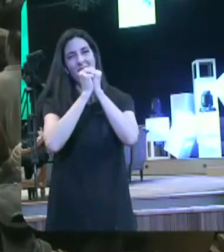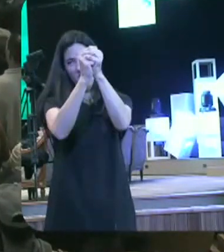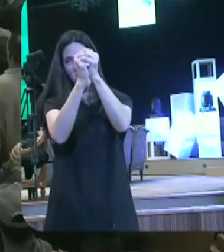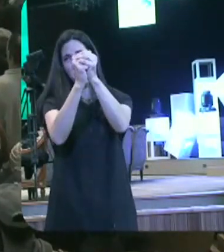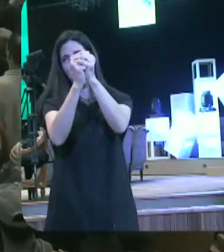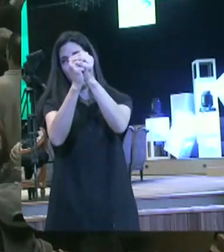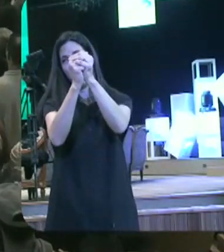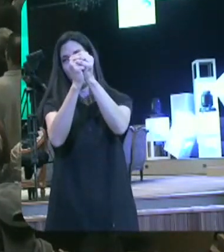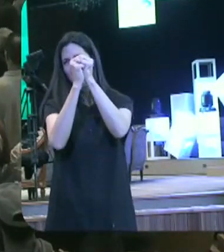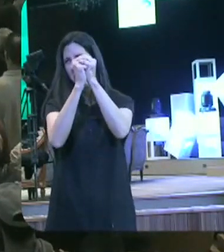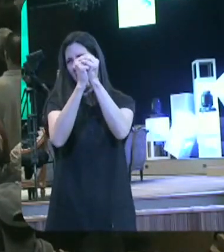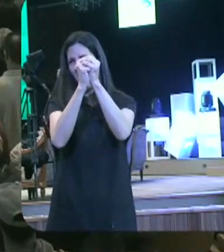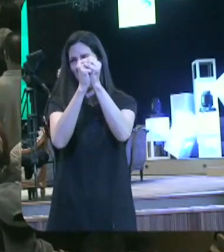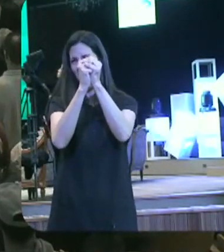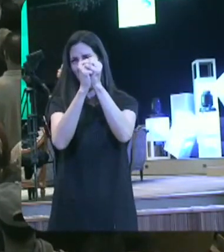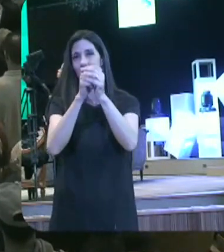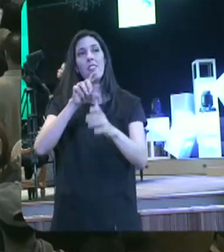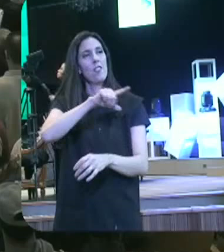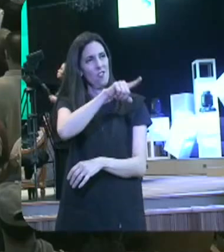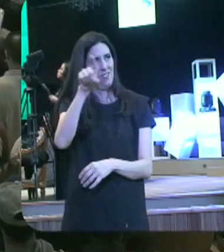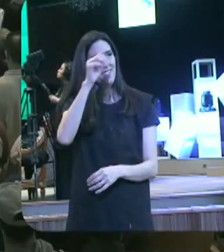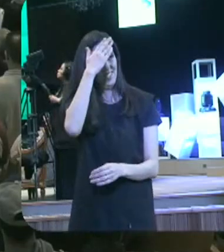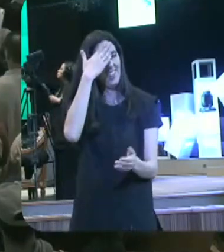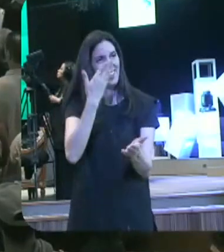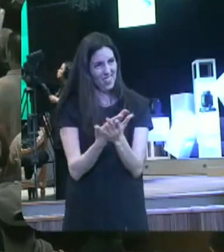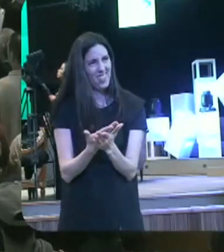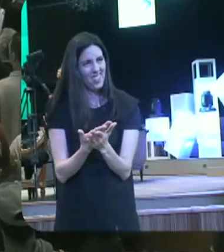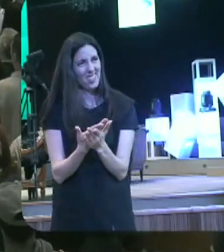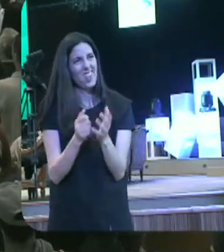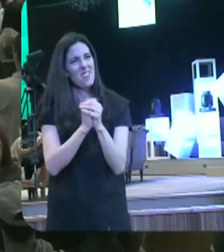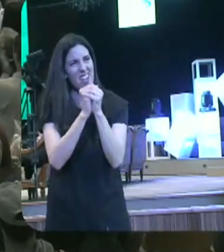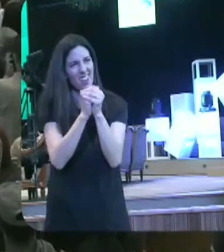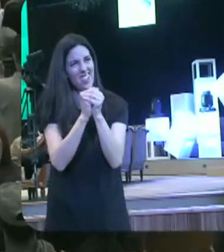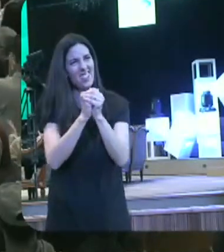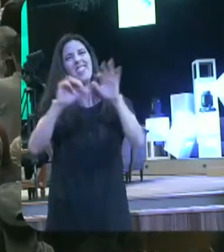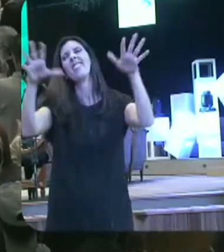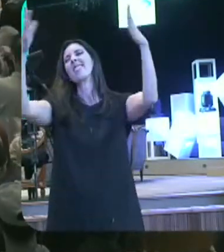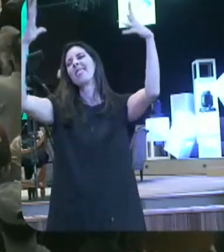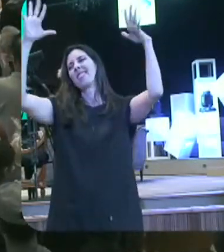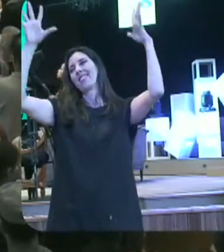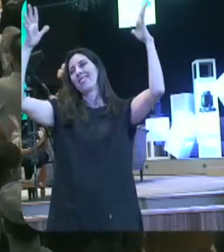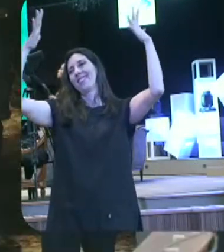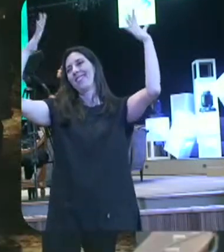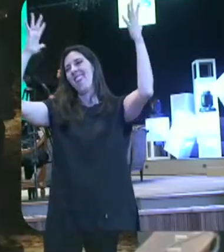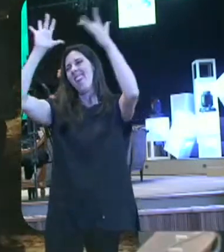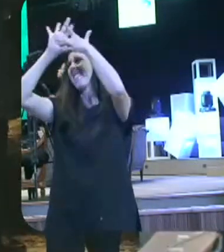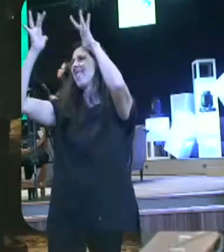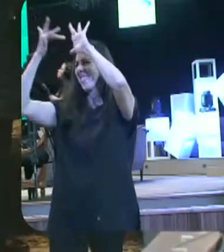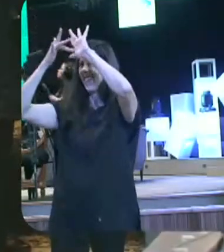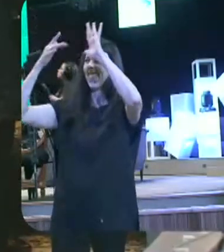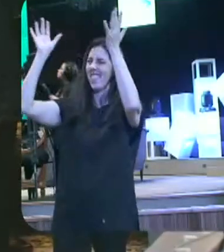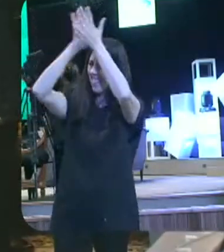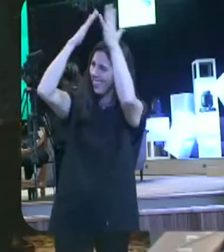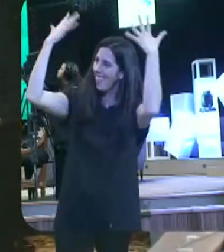Amém. Amém. Você crê nisso? Amém. Vamos dar uma salva de palmas para Jesus, tá bom?